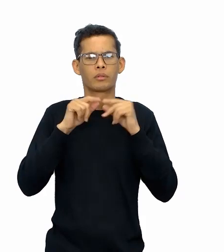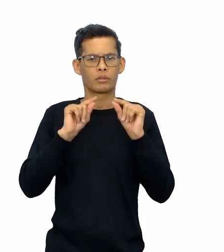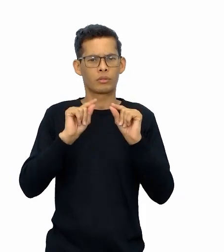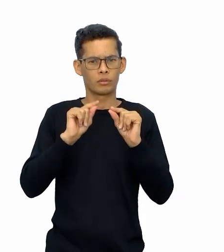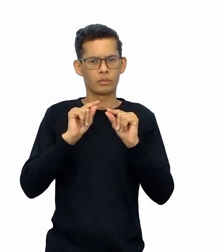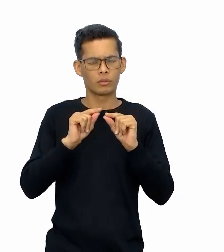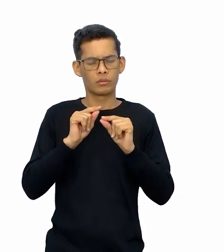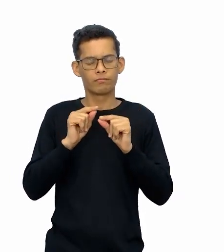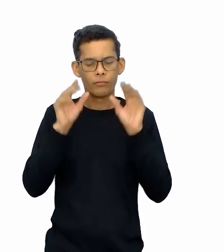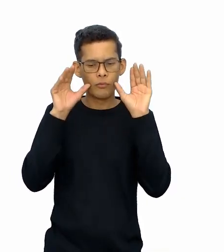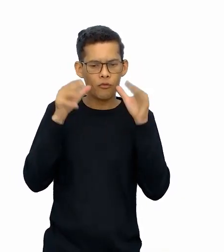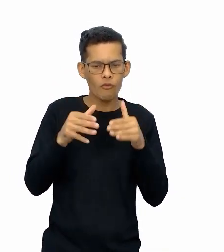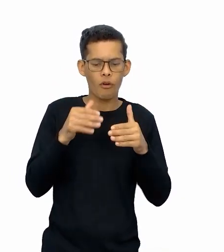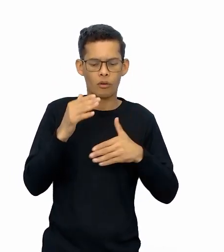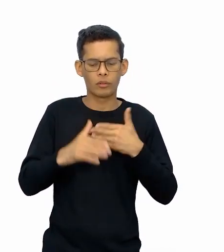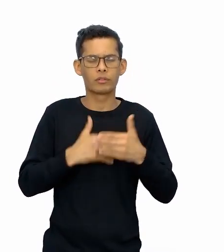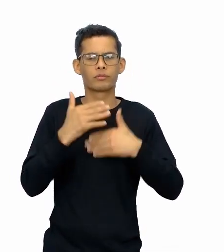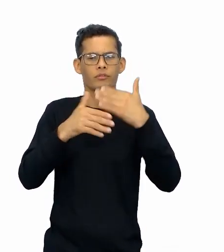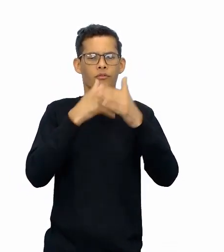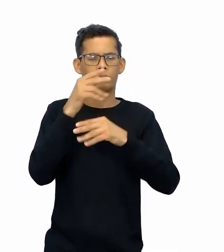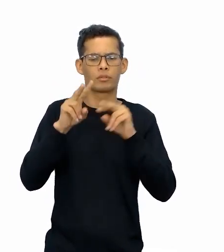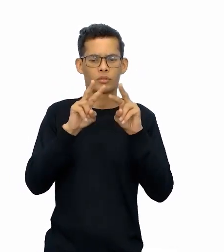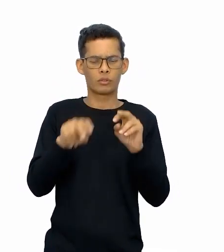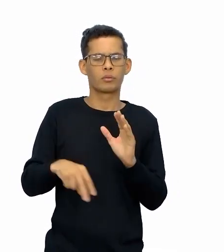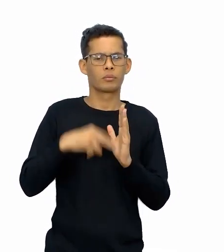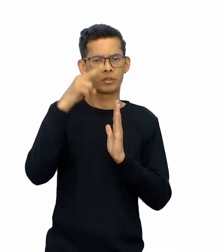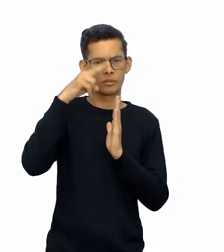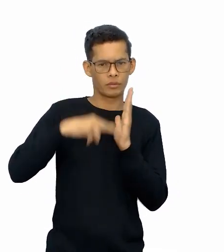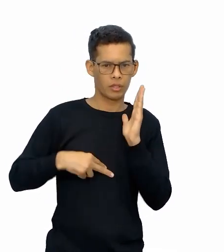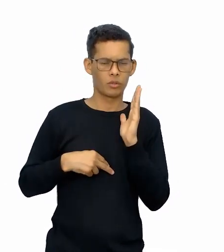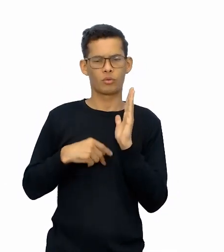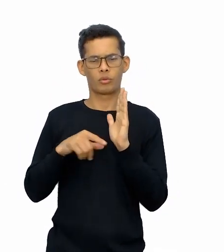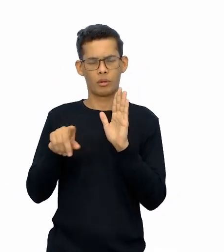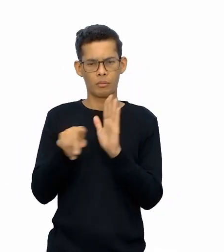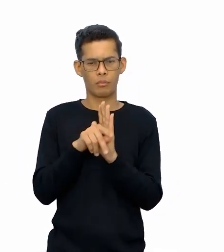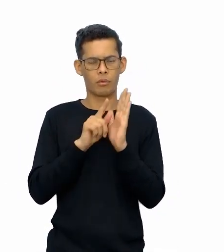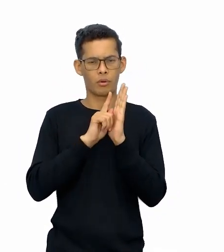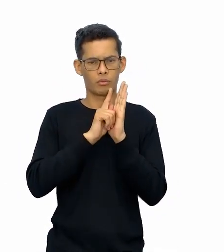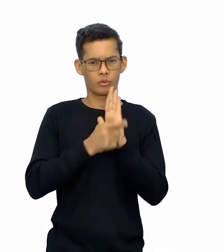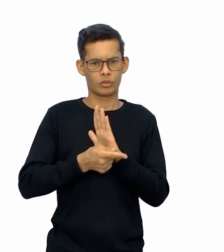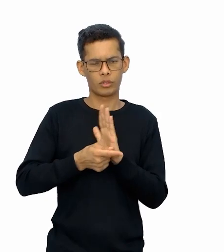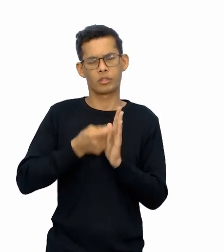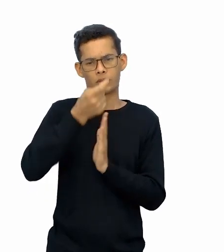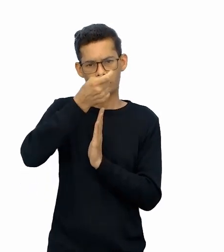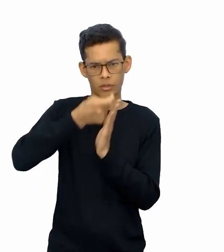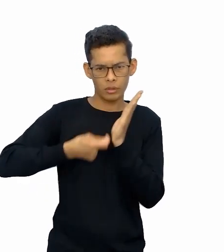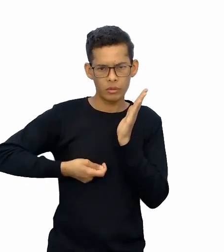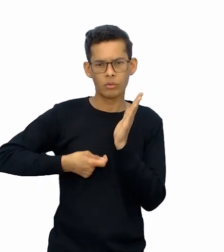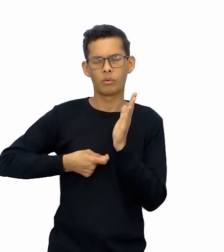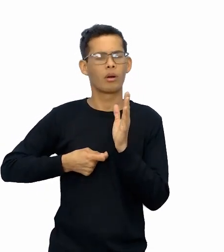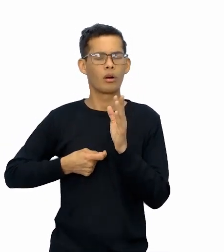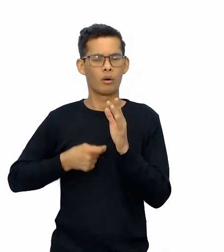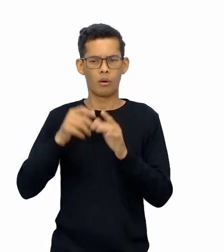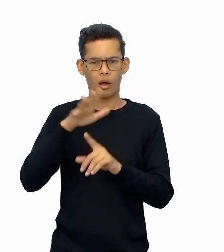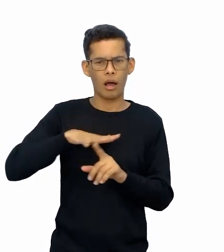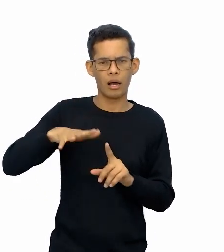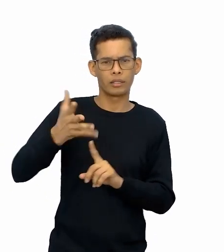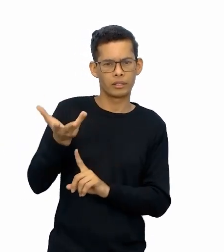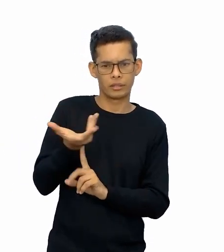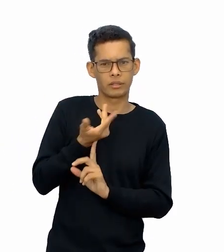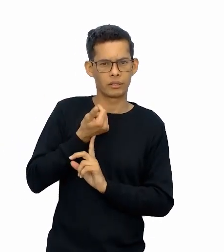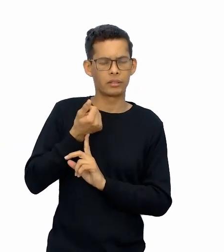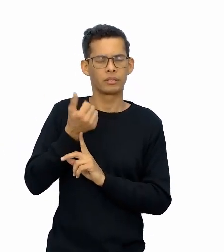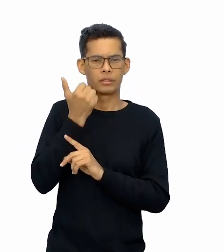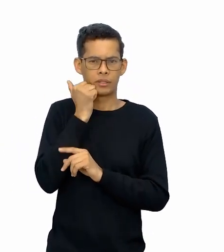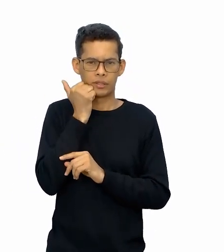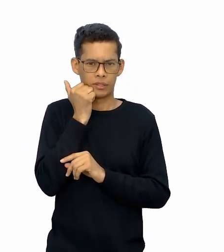o desenvolvimento da leitura do gênero textual artigo científico. Lembra que nós já